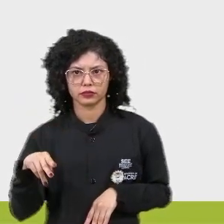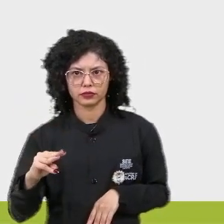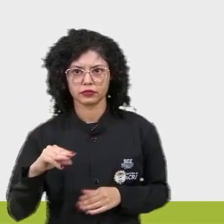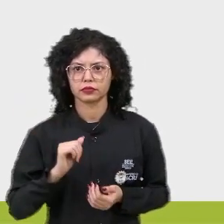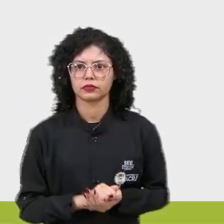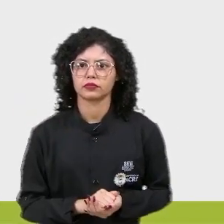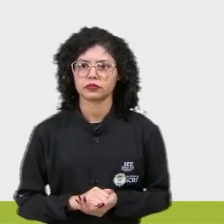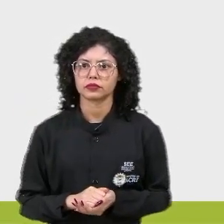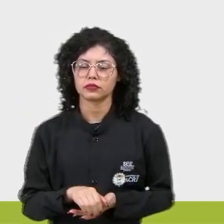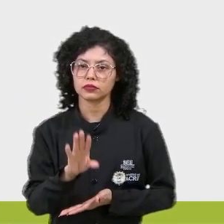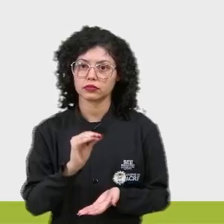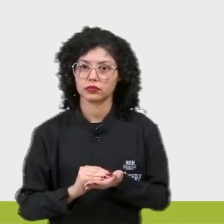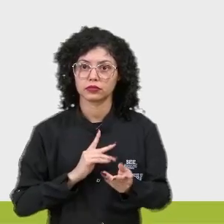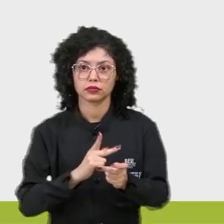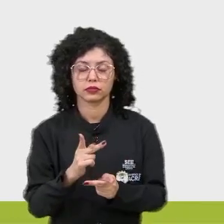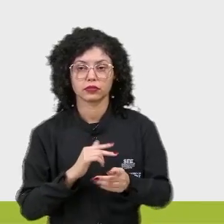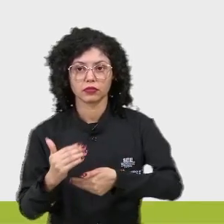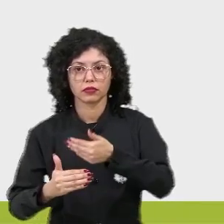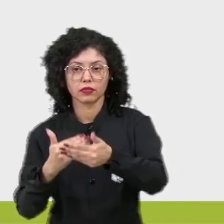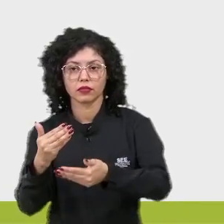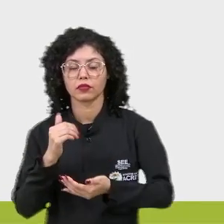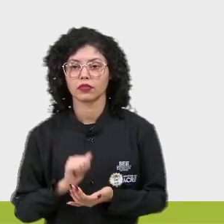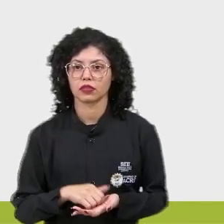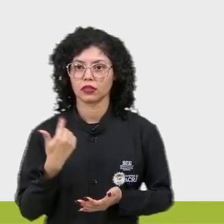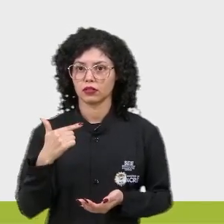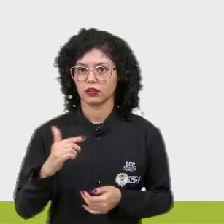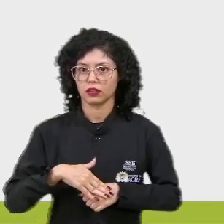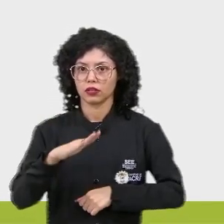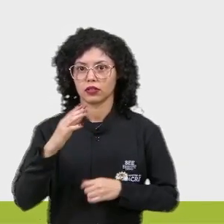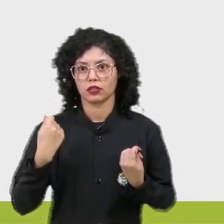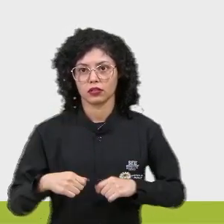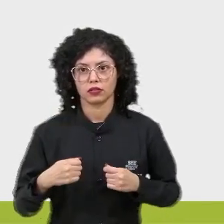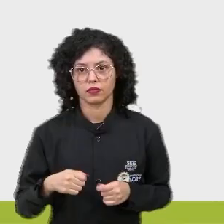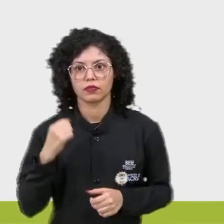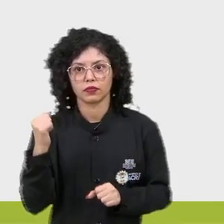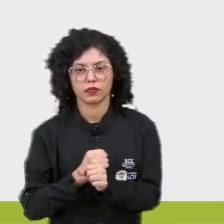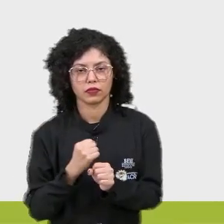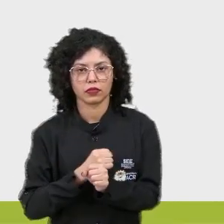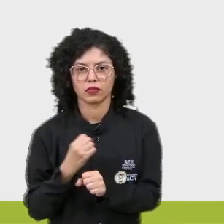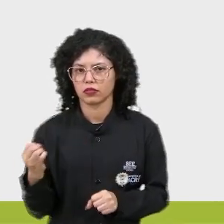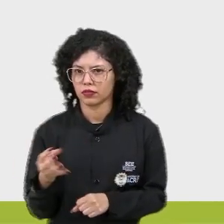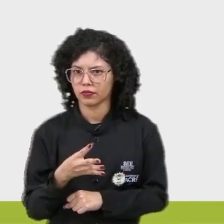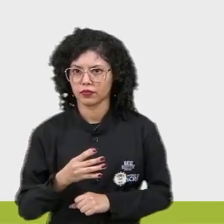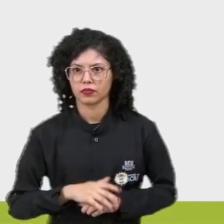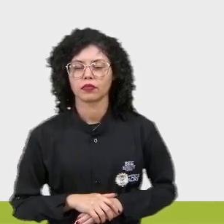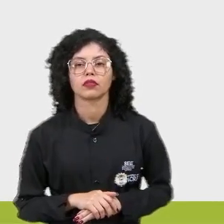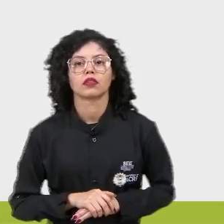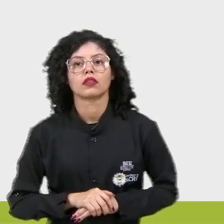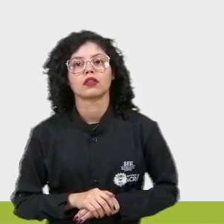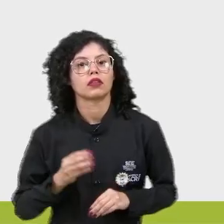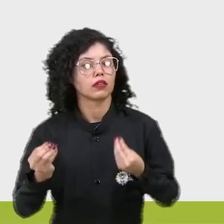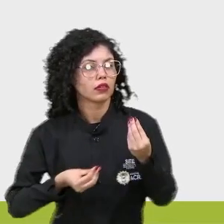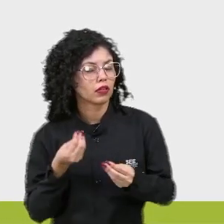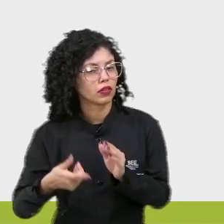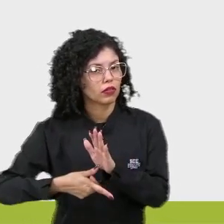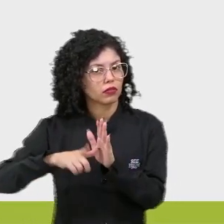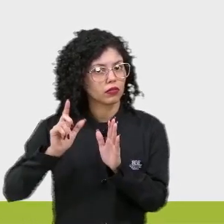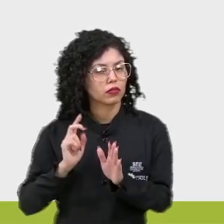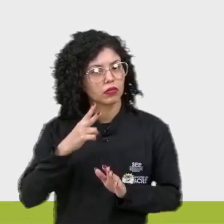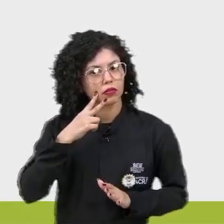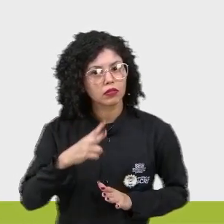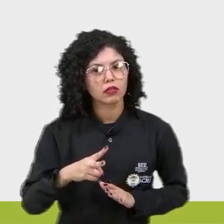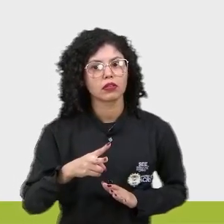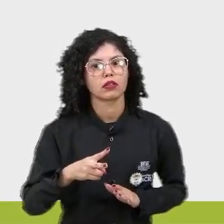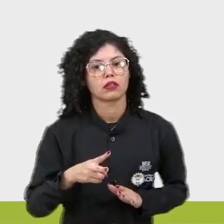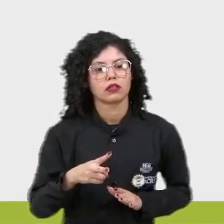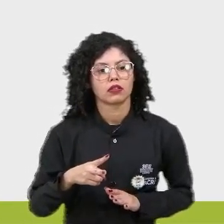e, com exceção dos projetos em andamento, não há mais necessidade de construir novas linhas. Como nós vimos anteriormente,